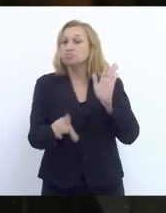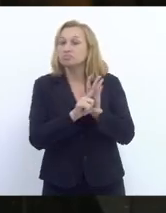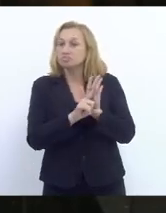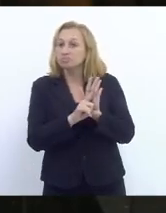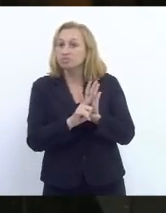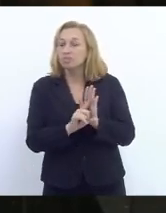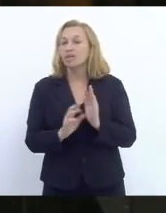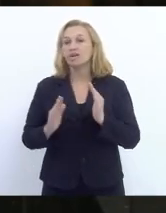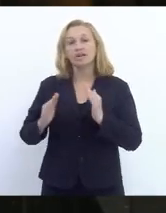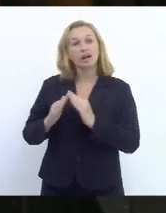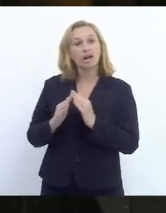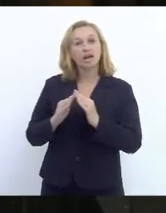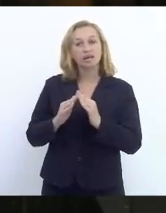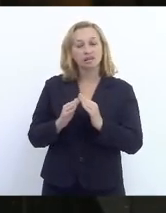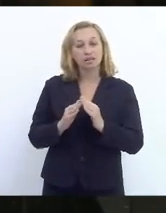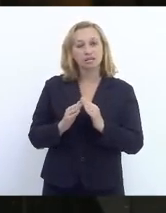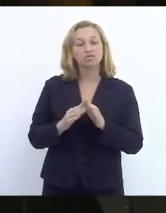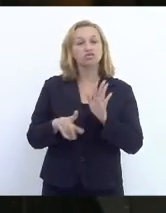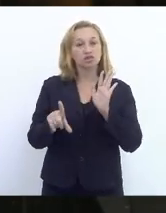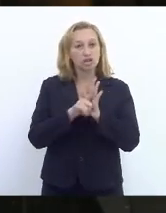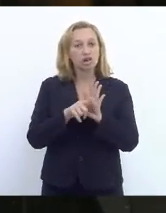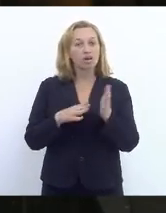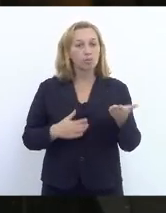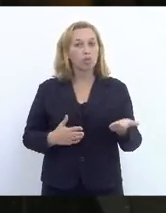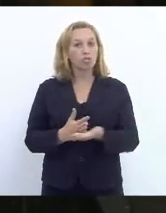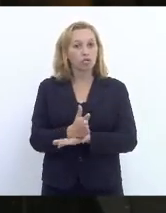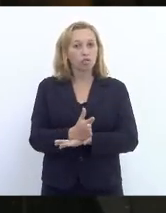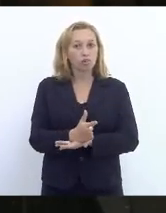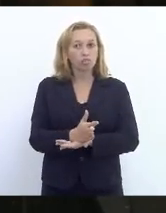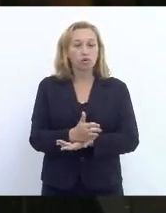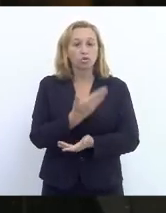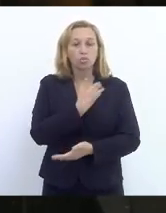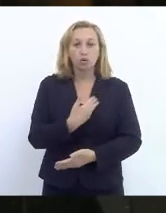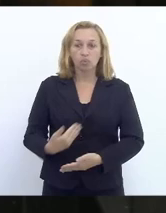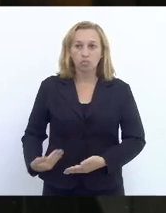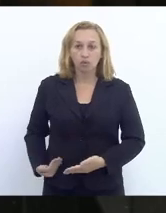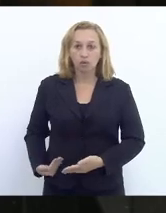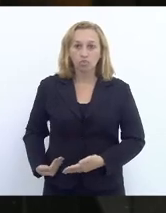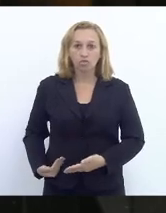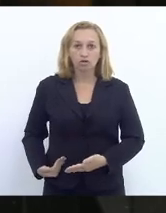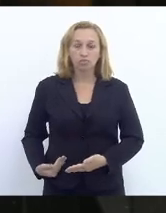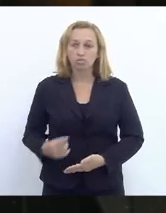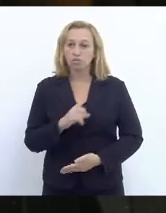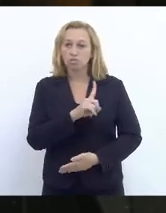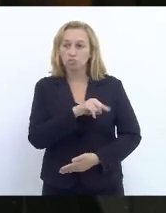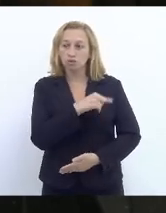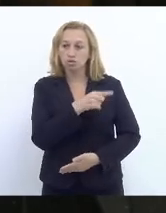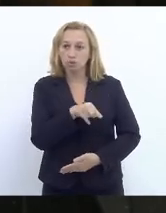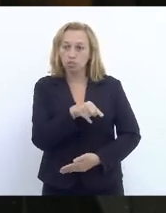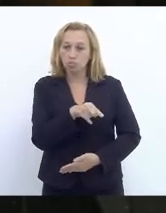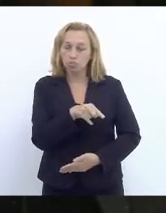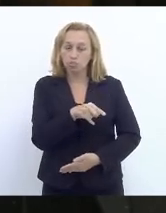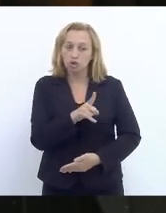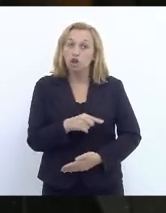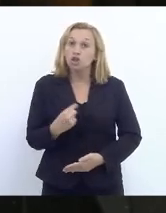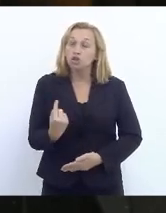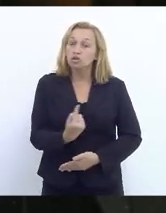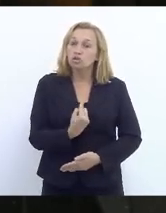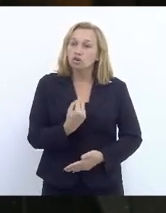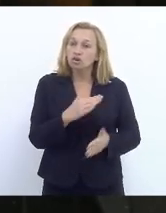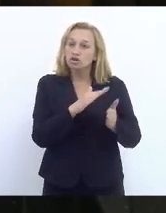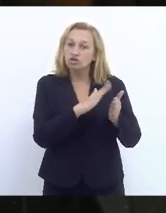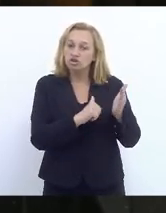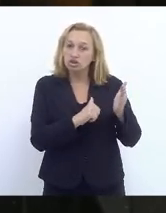essa casa Legislativa aprovou que o governador vetou e nós